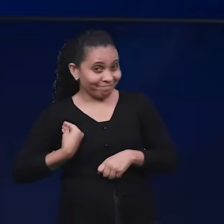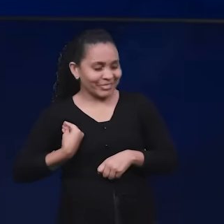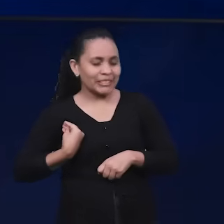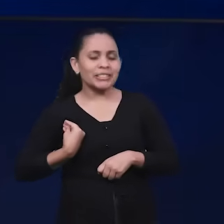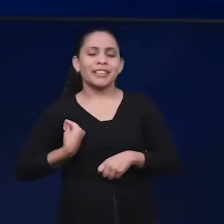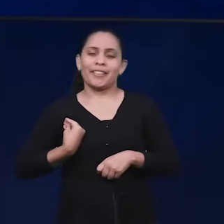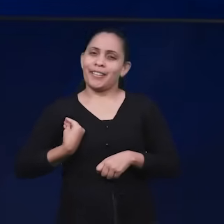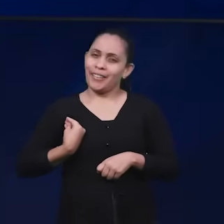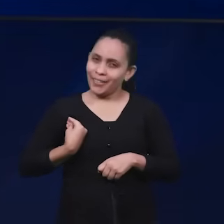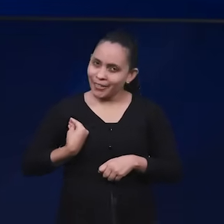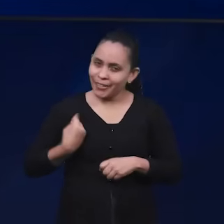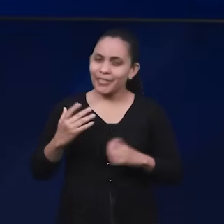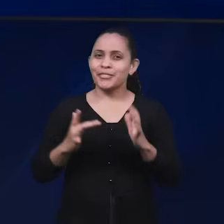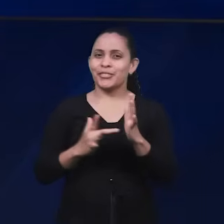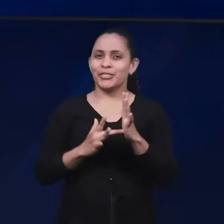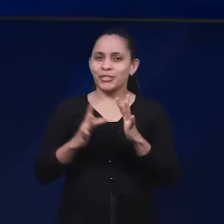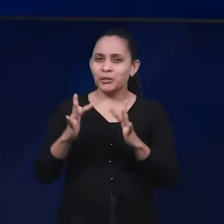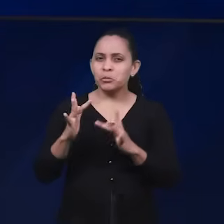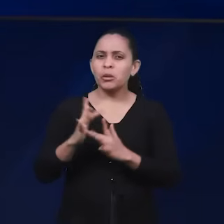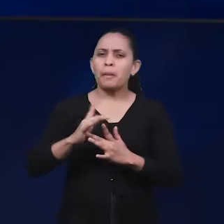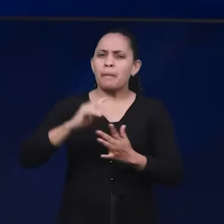isso lhe custaria muito caro.